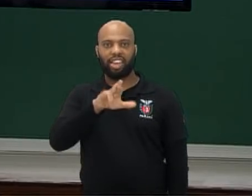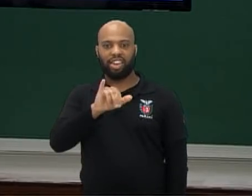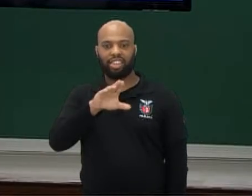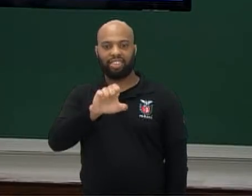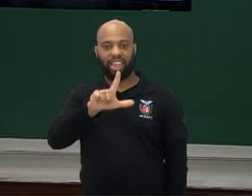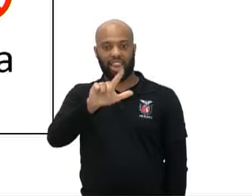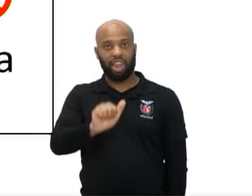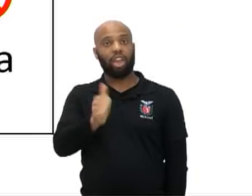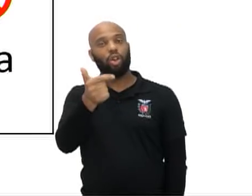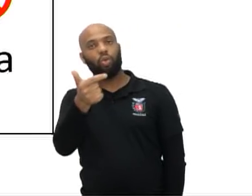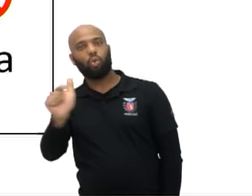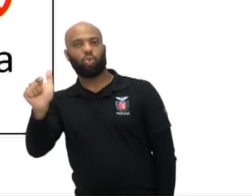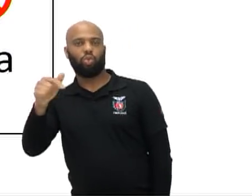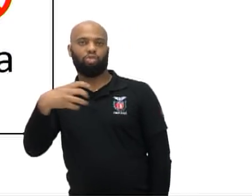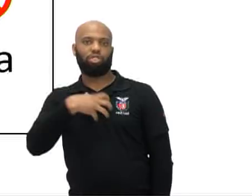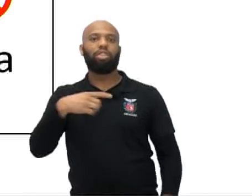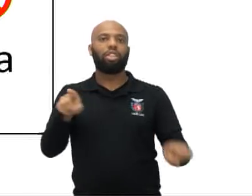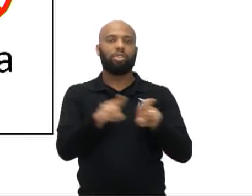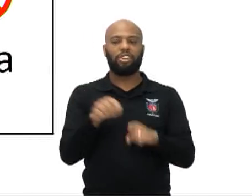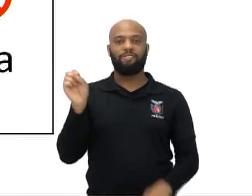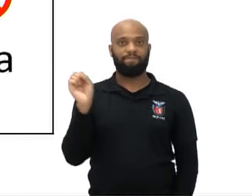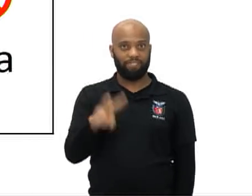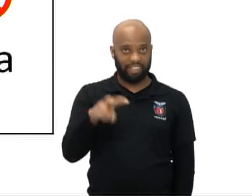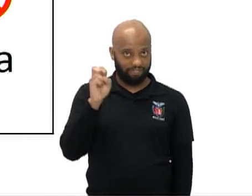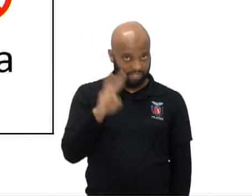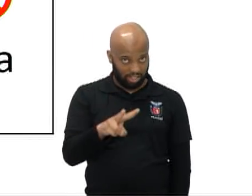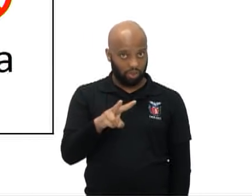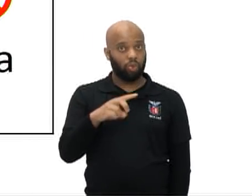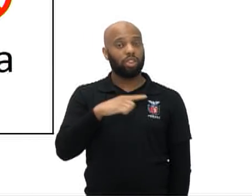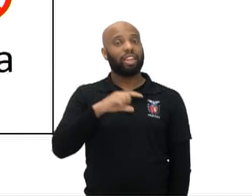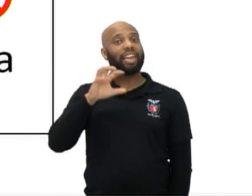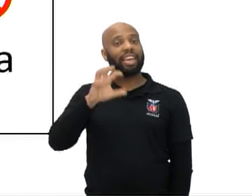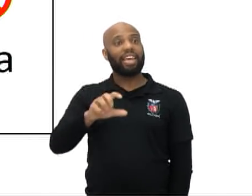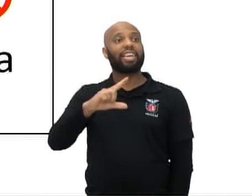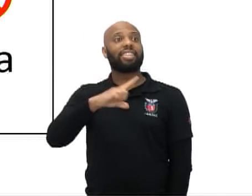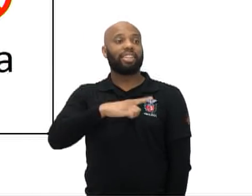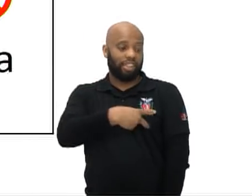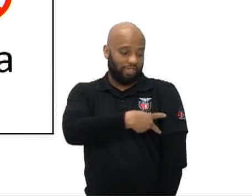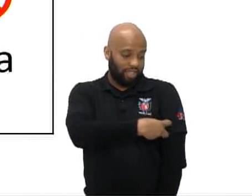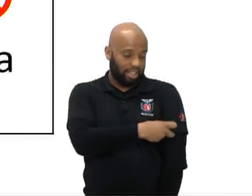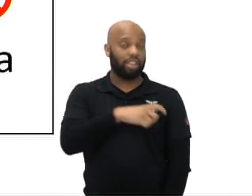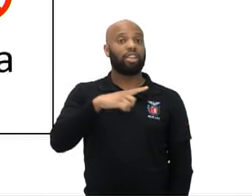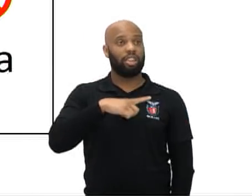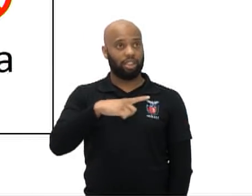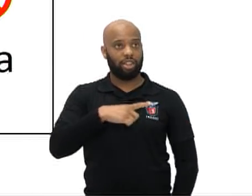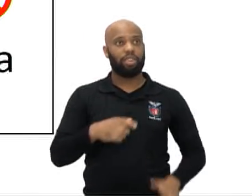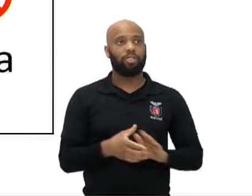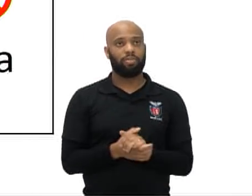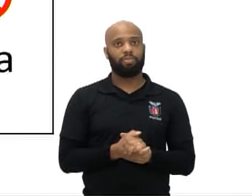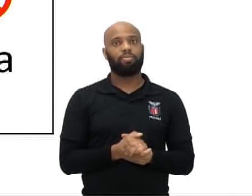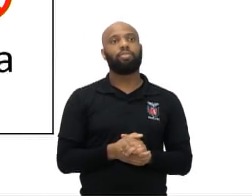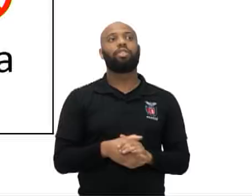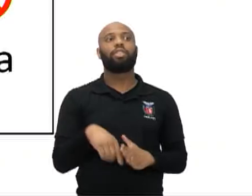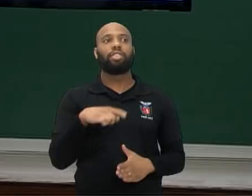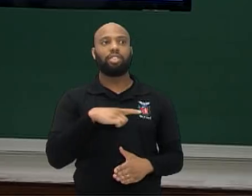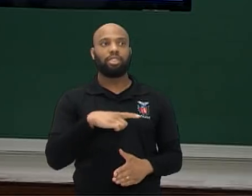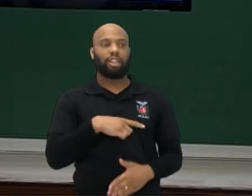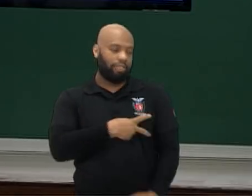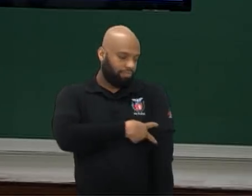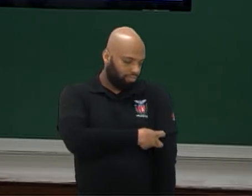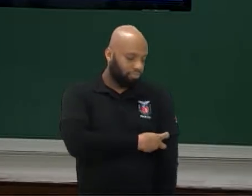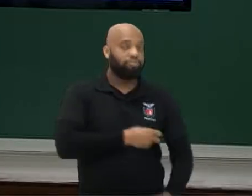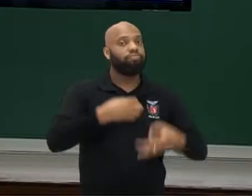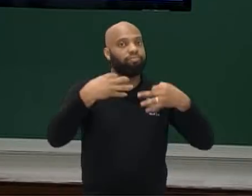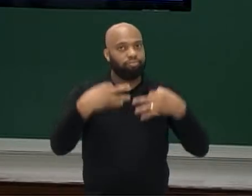que é também um tipo de vírus chamado herpes zoster, essa já tem vacina, pessoal. Tem que manter o calendário